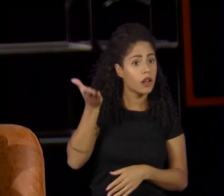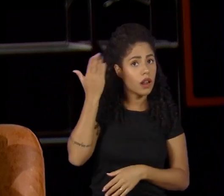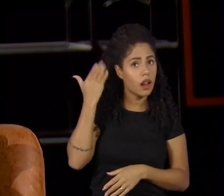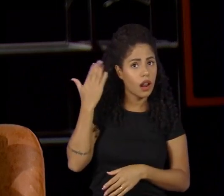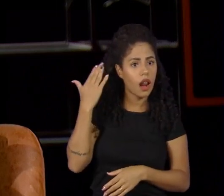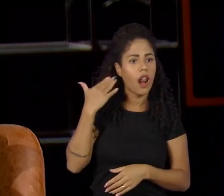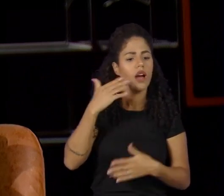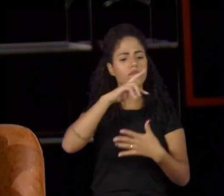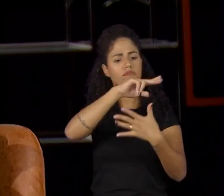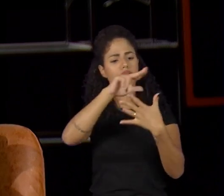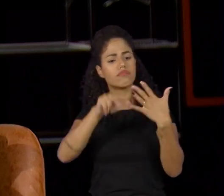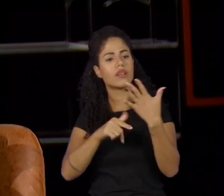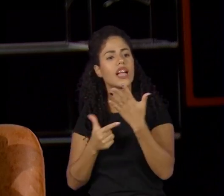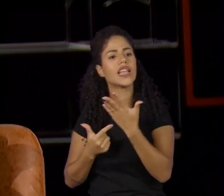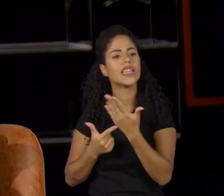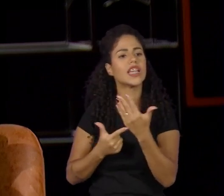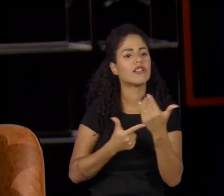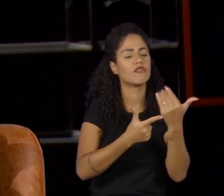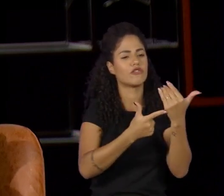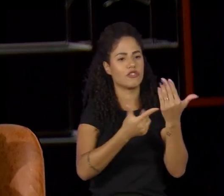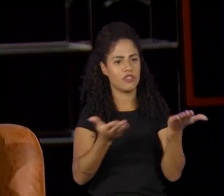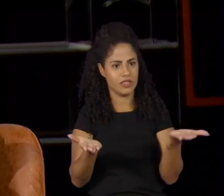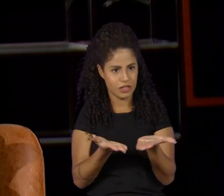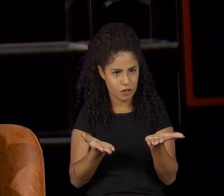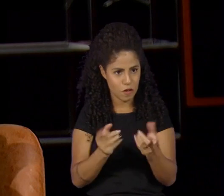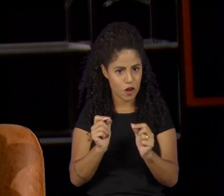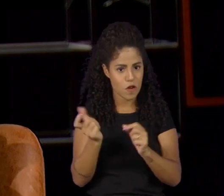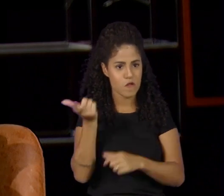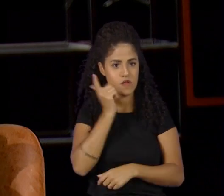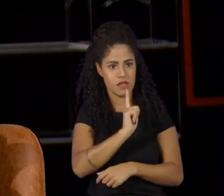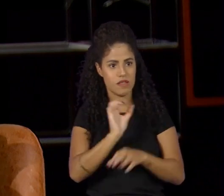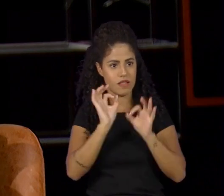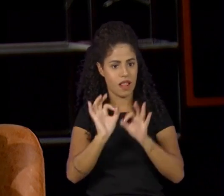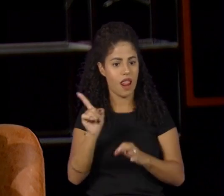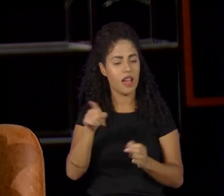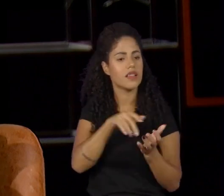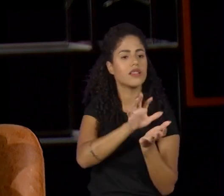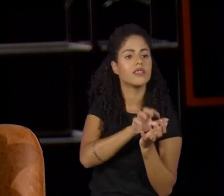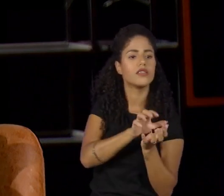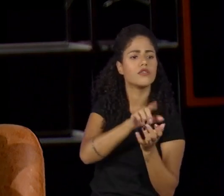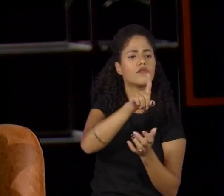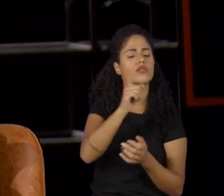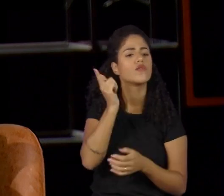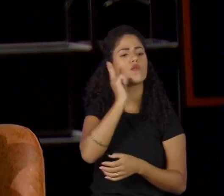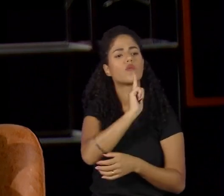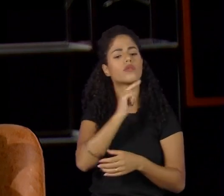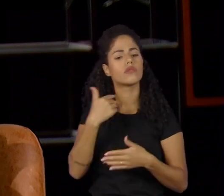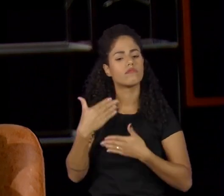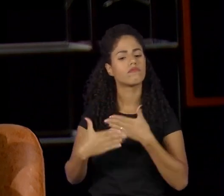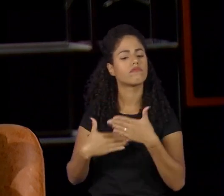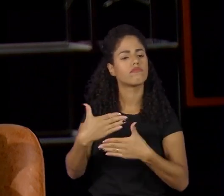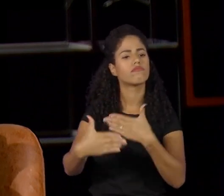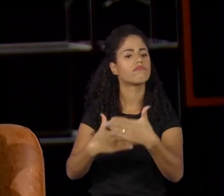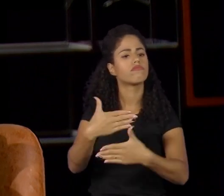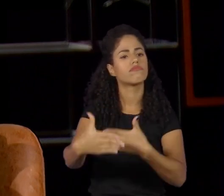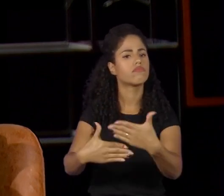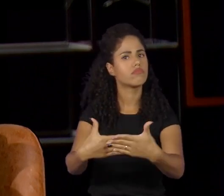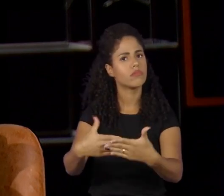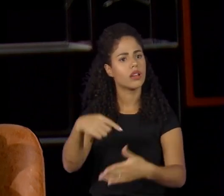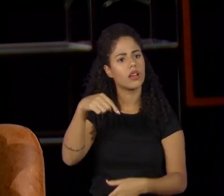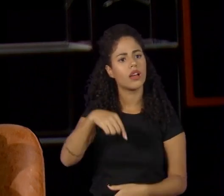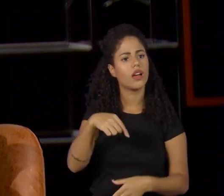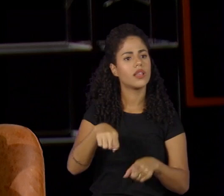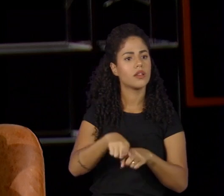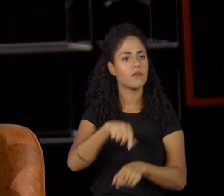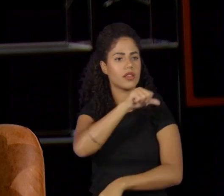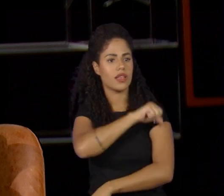videotape, essas coisas todas, dificuldade de arranjar trabalho lá mesmo no Recife, você resolveu prosseguir sua carreira aqui no tal eixo